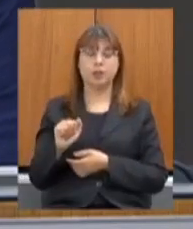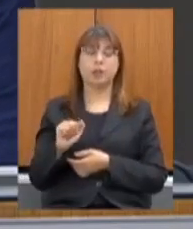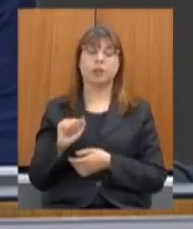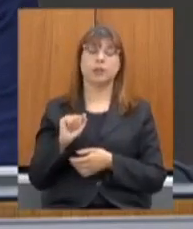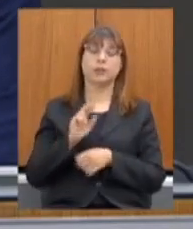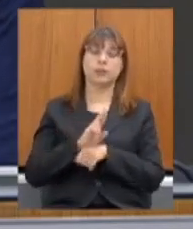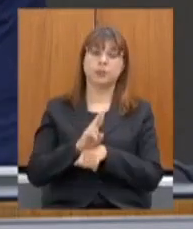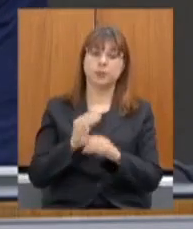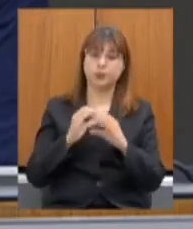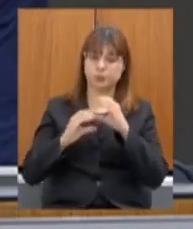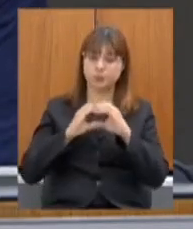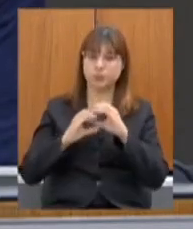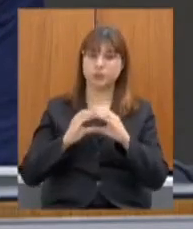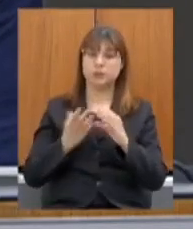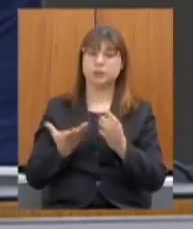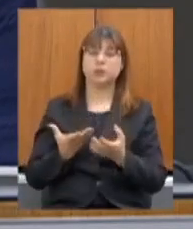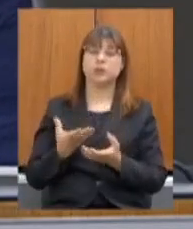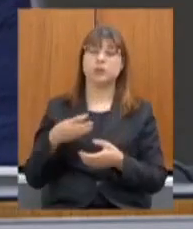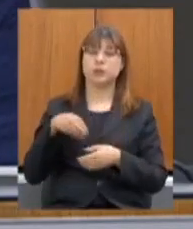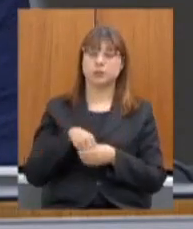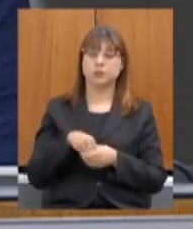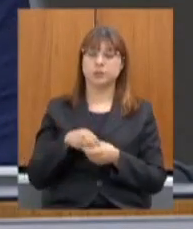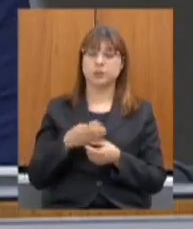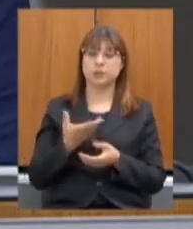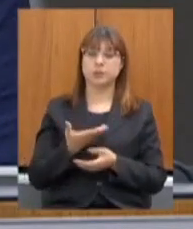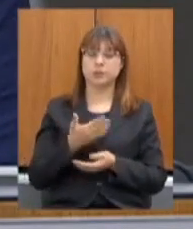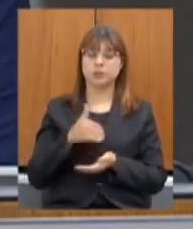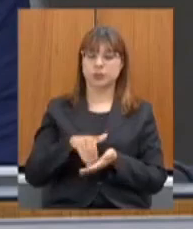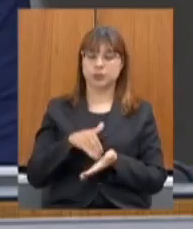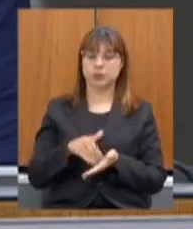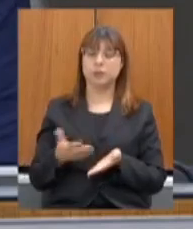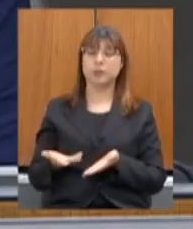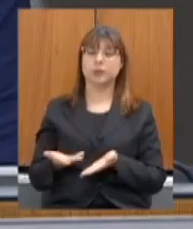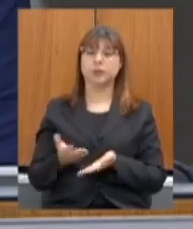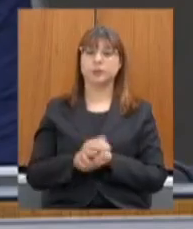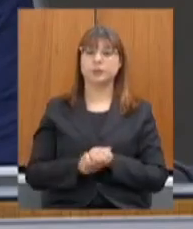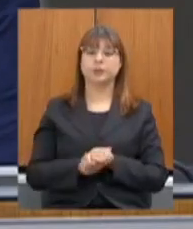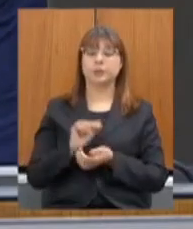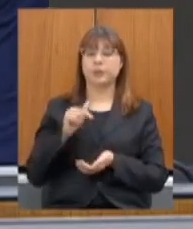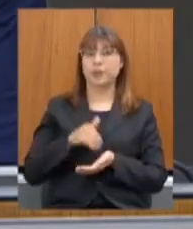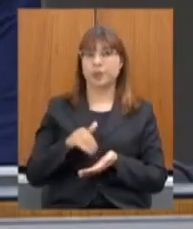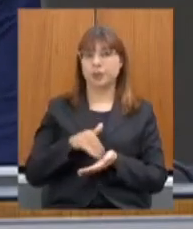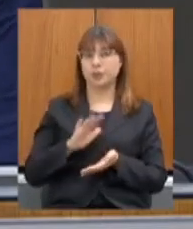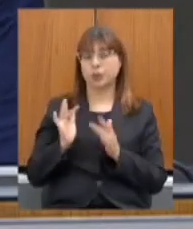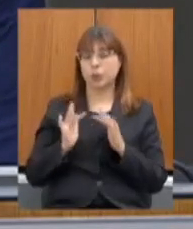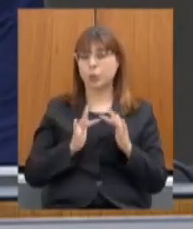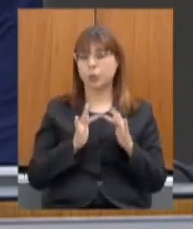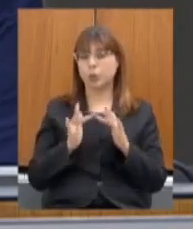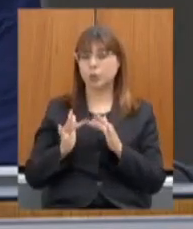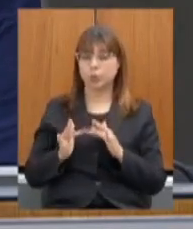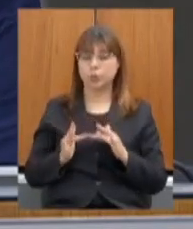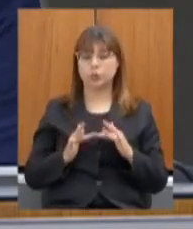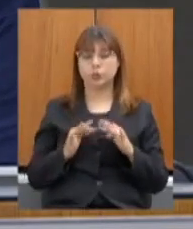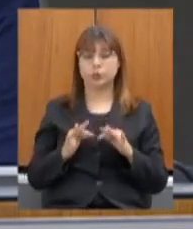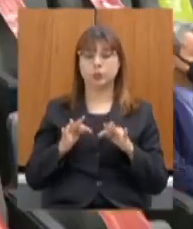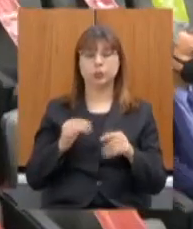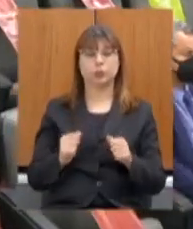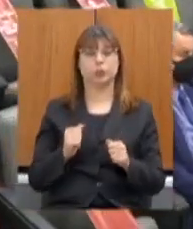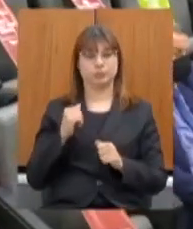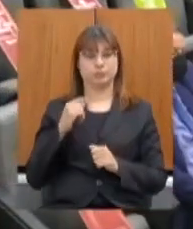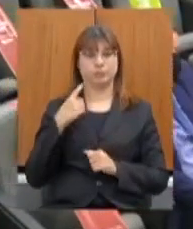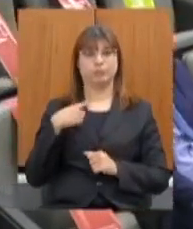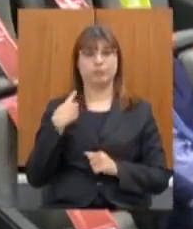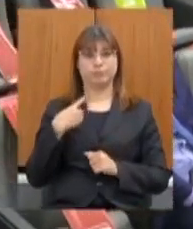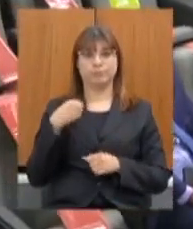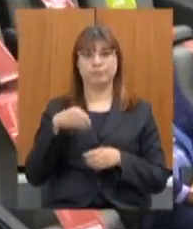Governo, que é uma secretaria que, a essa altura, já temos intenso contato com todos os parlamentares da Assembleia Legislativa,